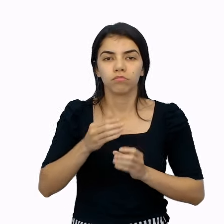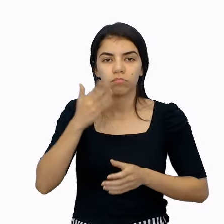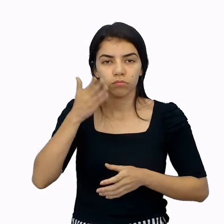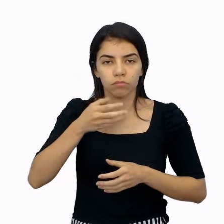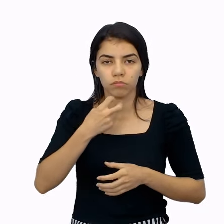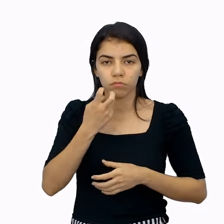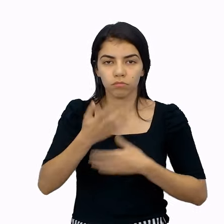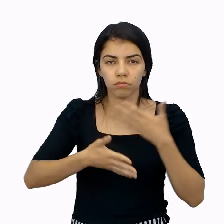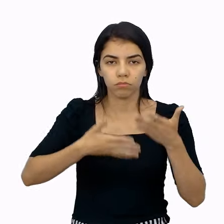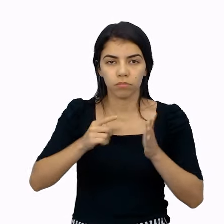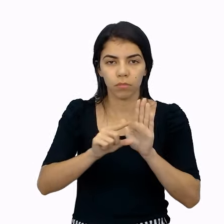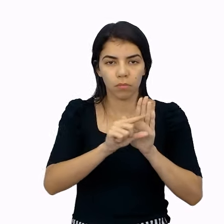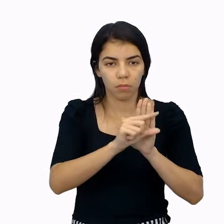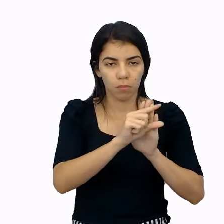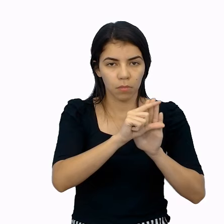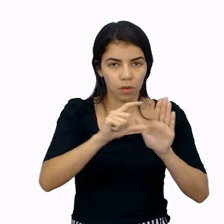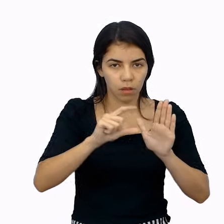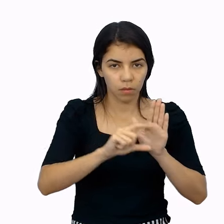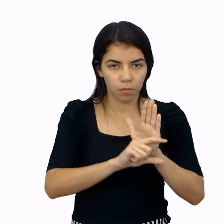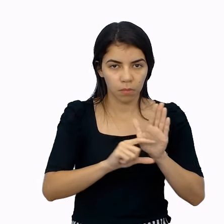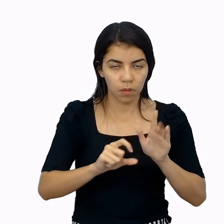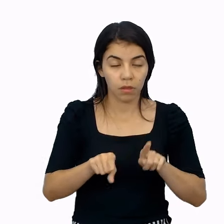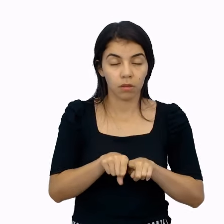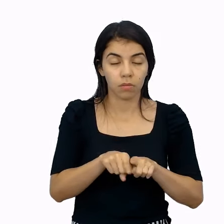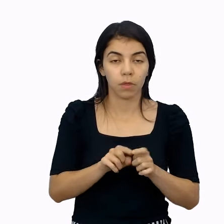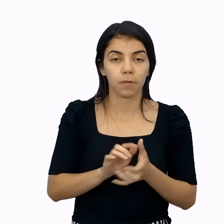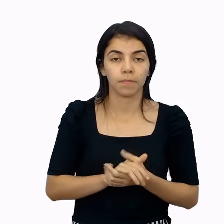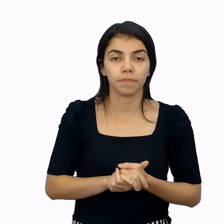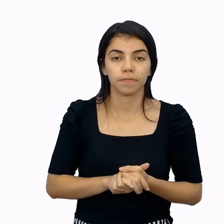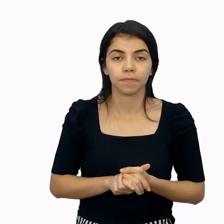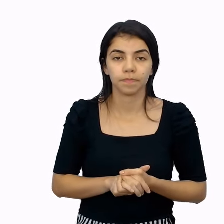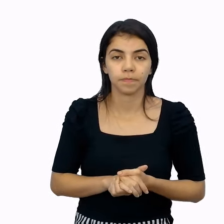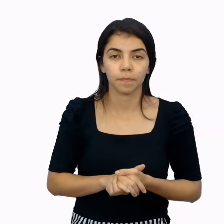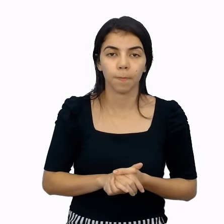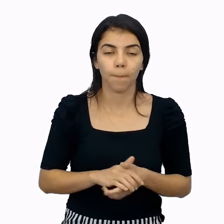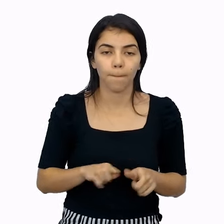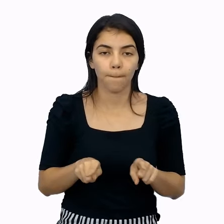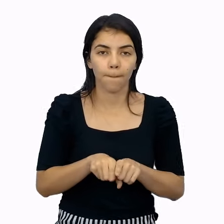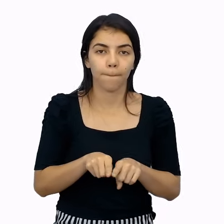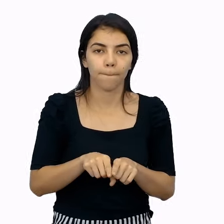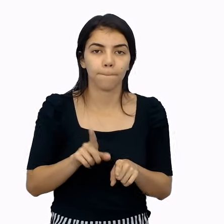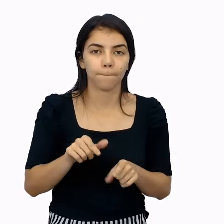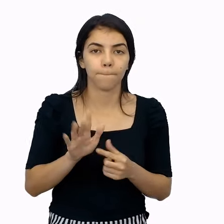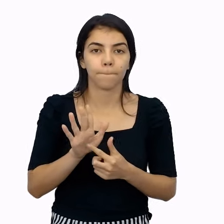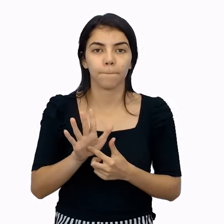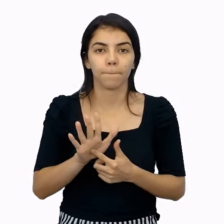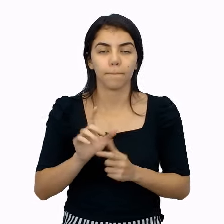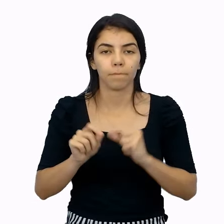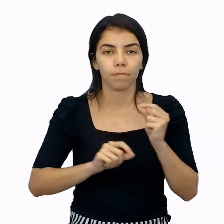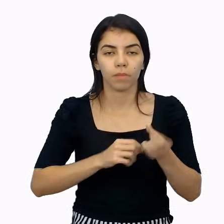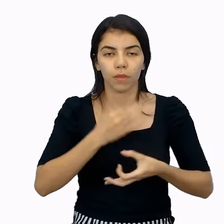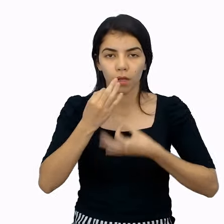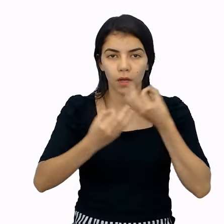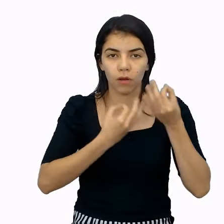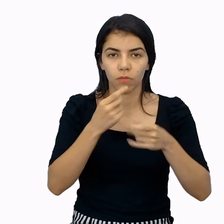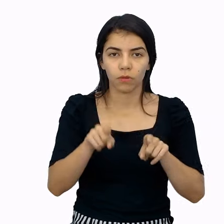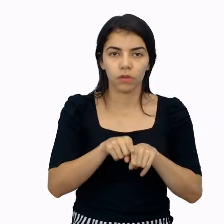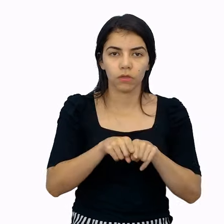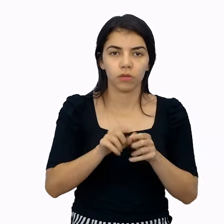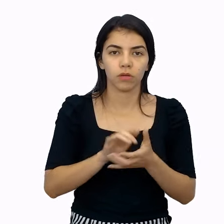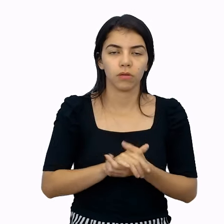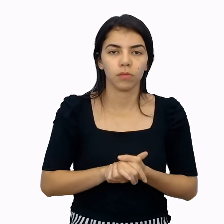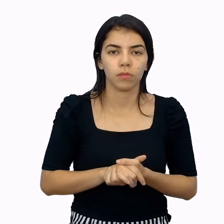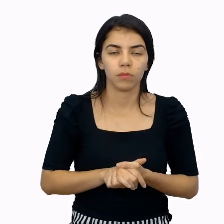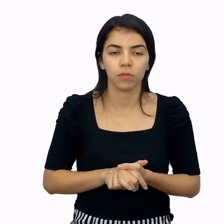dos parágrafos, marcados por elementos notacionais ou multissemióticos, apresenta argumentos tendo por base